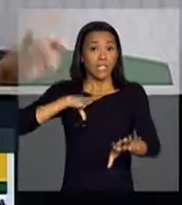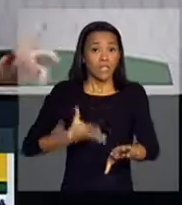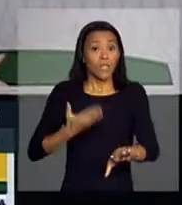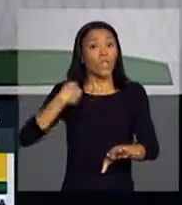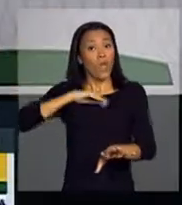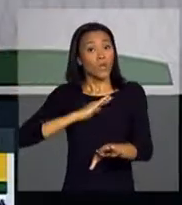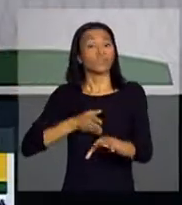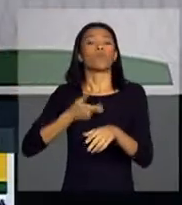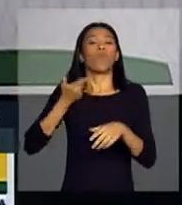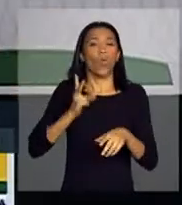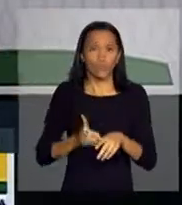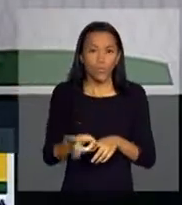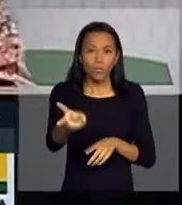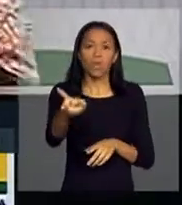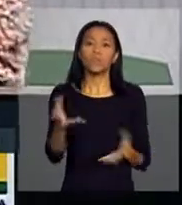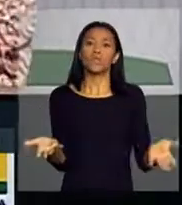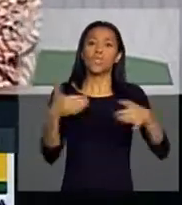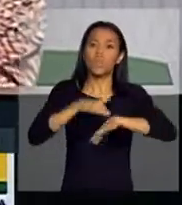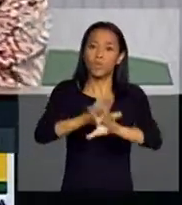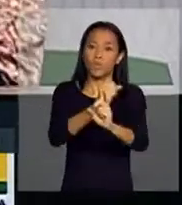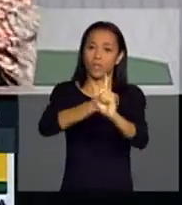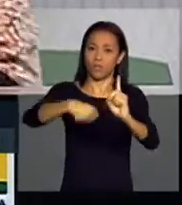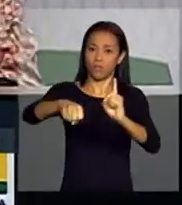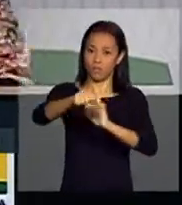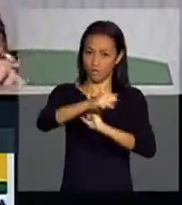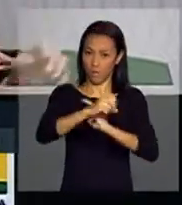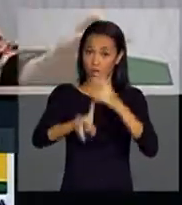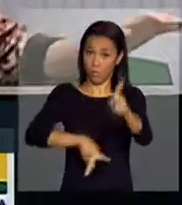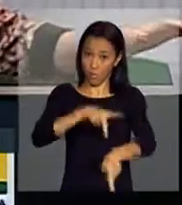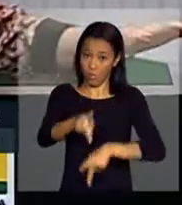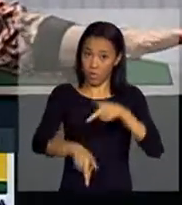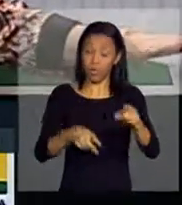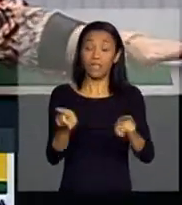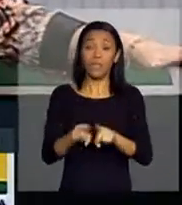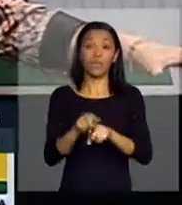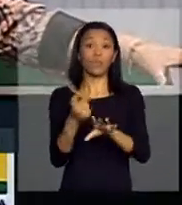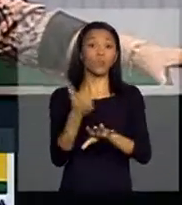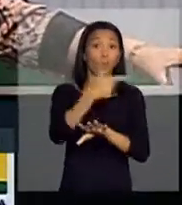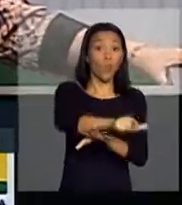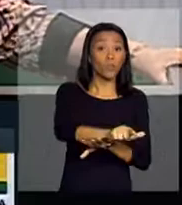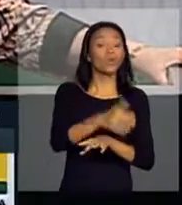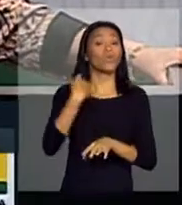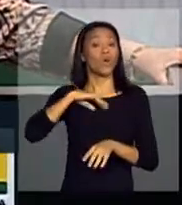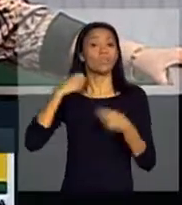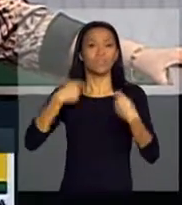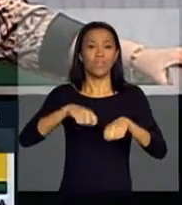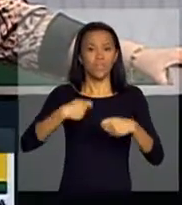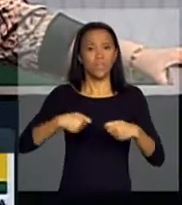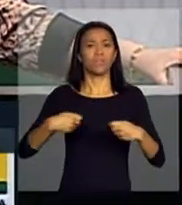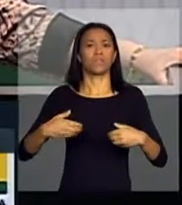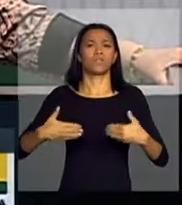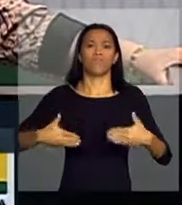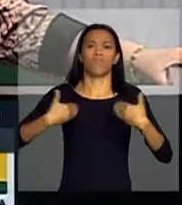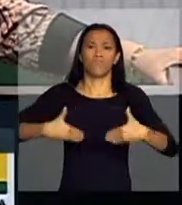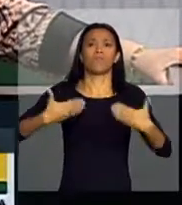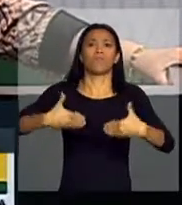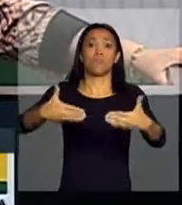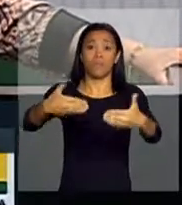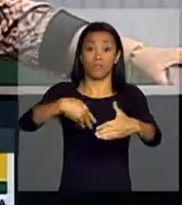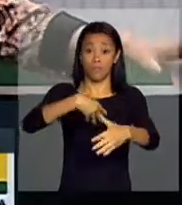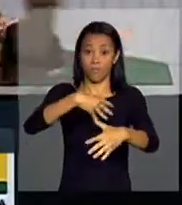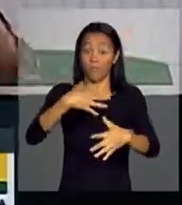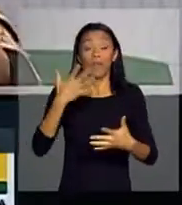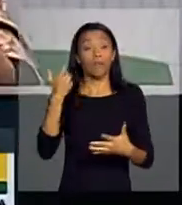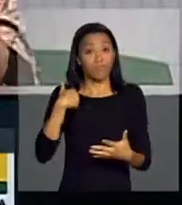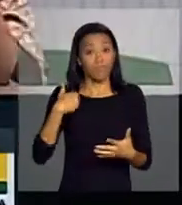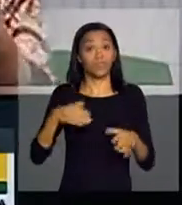incluindo a nossa população e de outro lado nós temos de nos desenvolver de uma forma eu